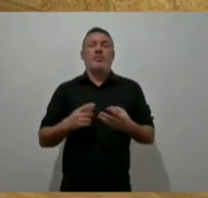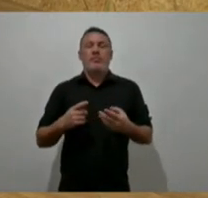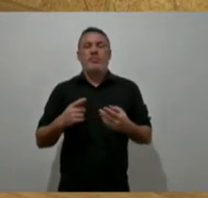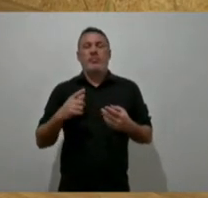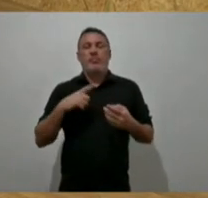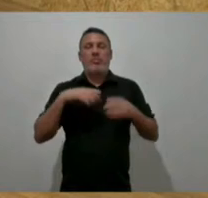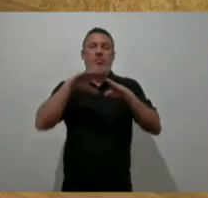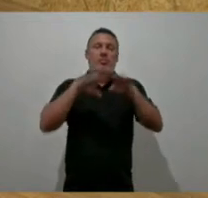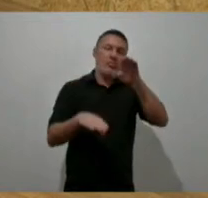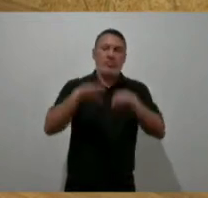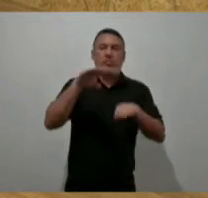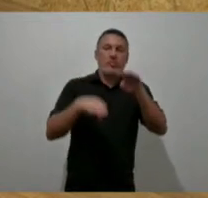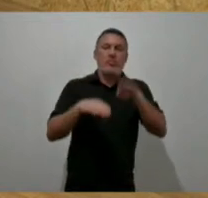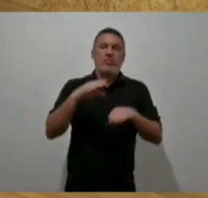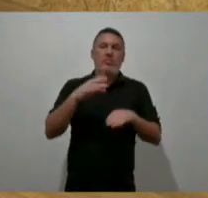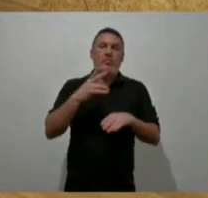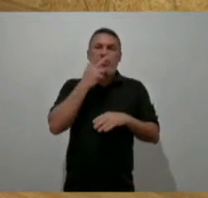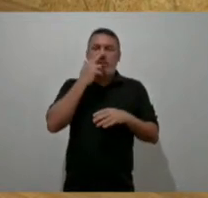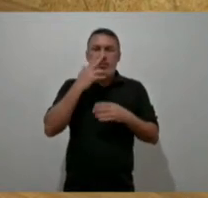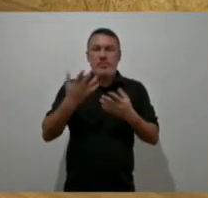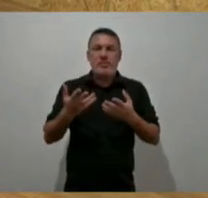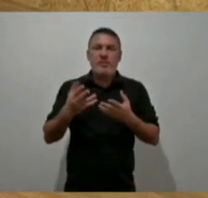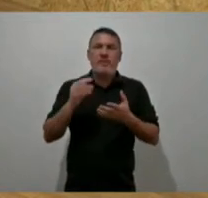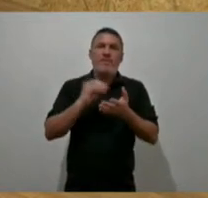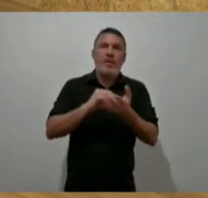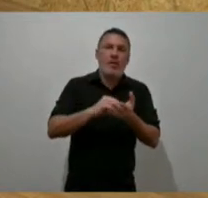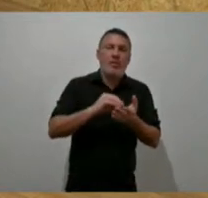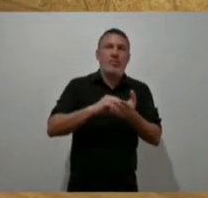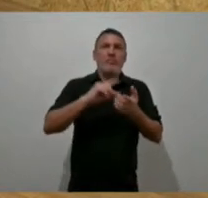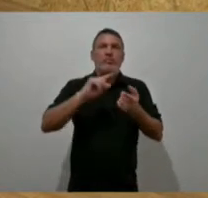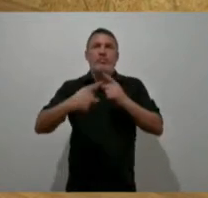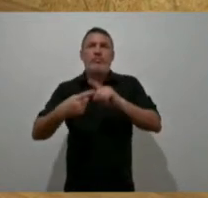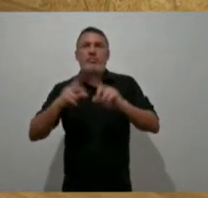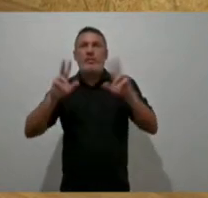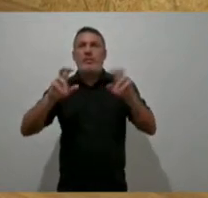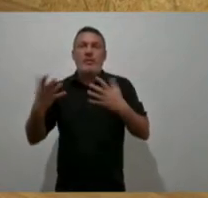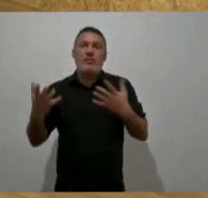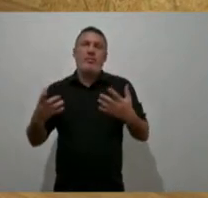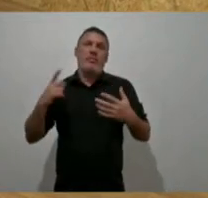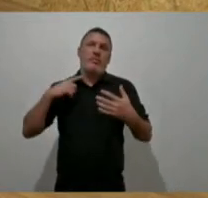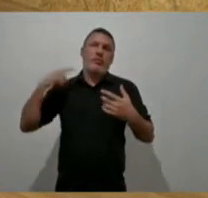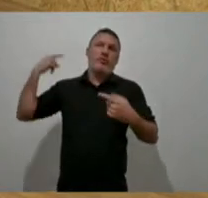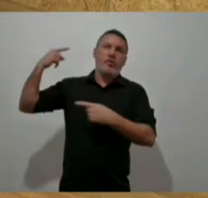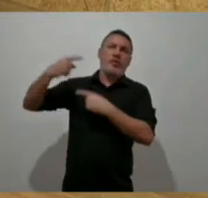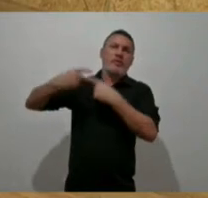sobre isso e às vezes fala pouco sobre isso, mas o que está acontecendo com algumas gerações de jovens brasileiros